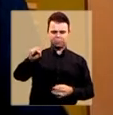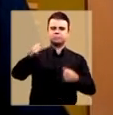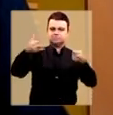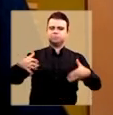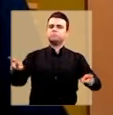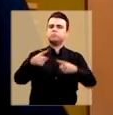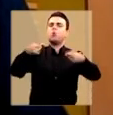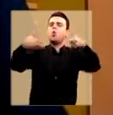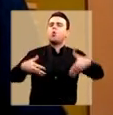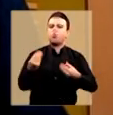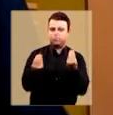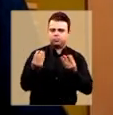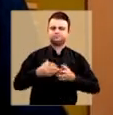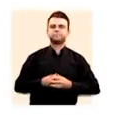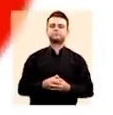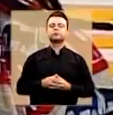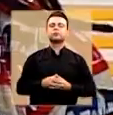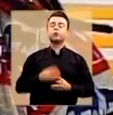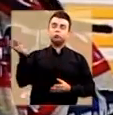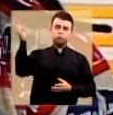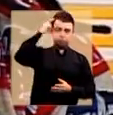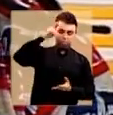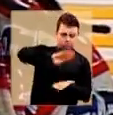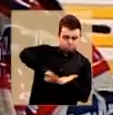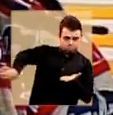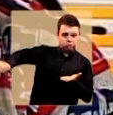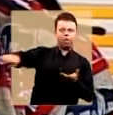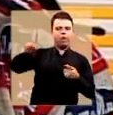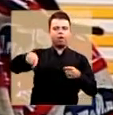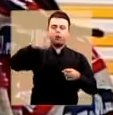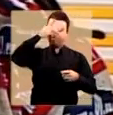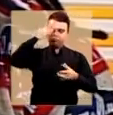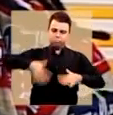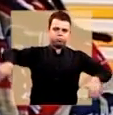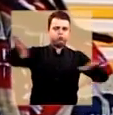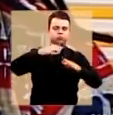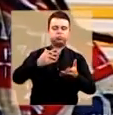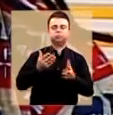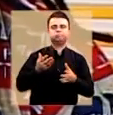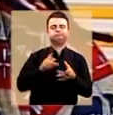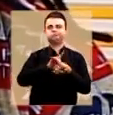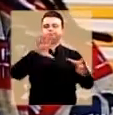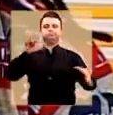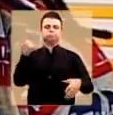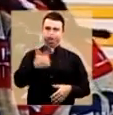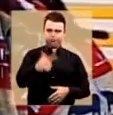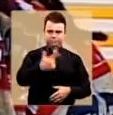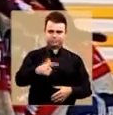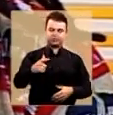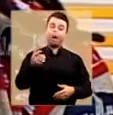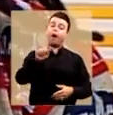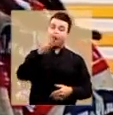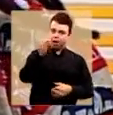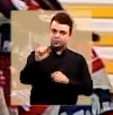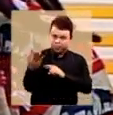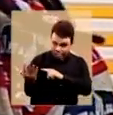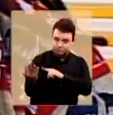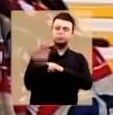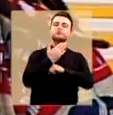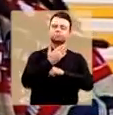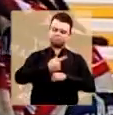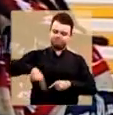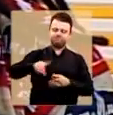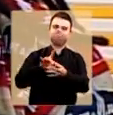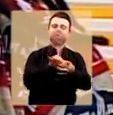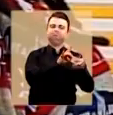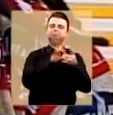educador da cultura e da arte. Negar a cultura é negar a humanidade, né? E educação se faz com cultura. E a arte vem para